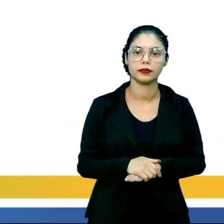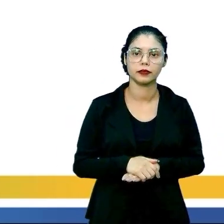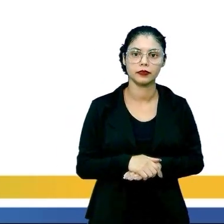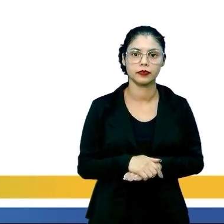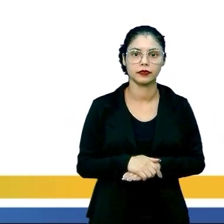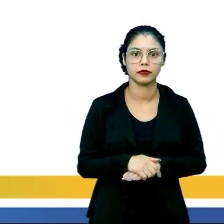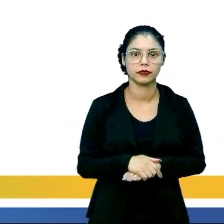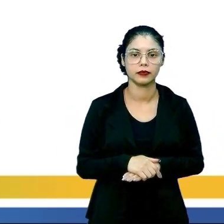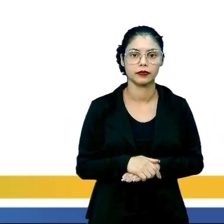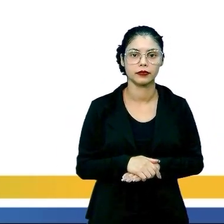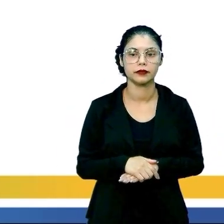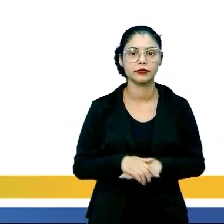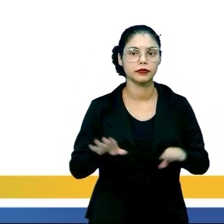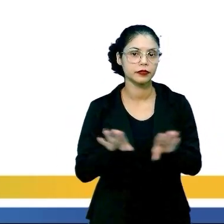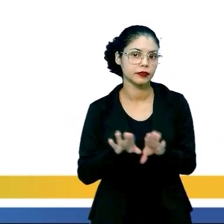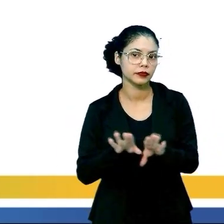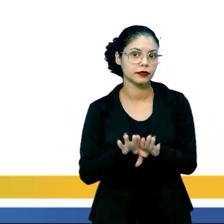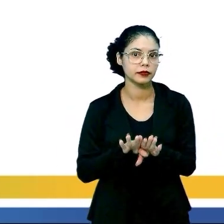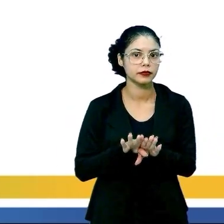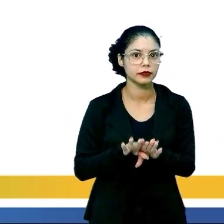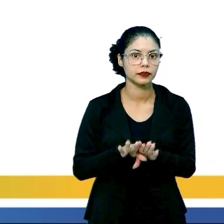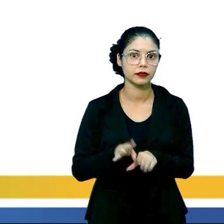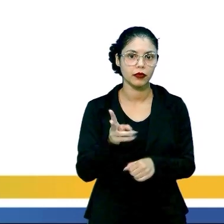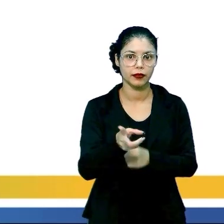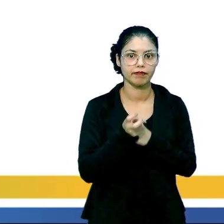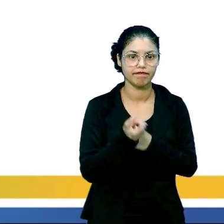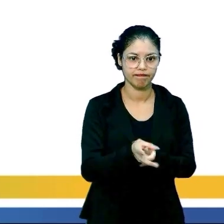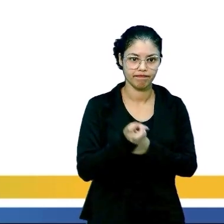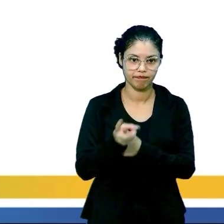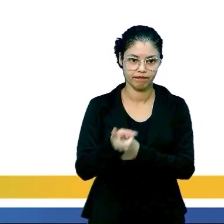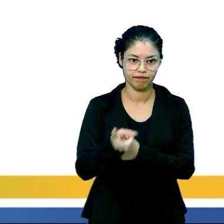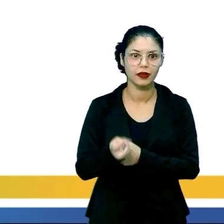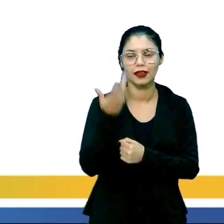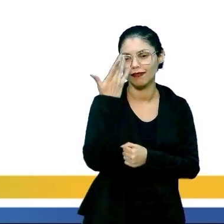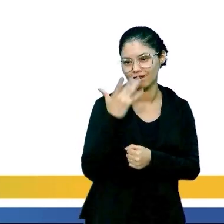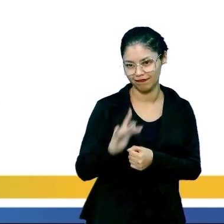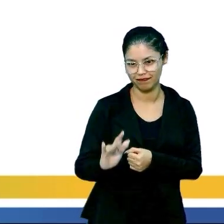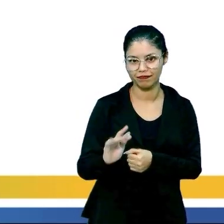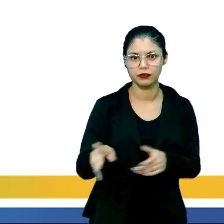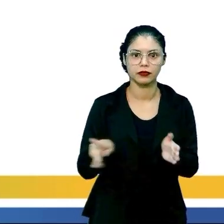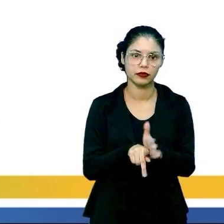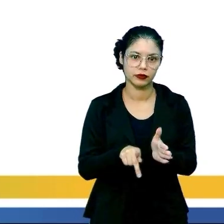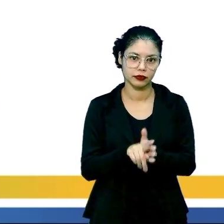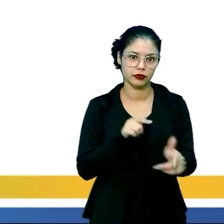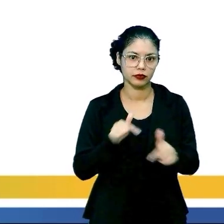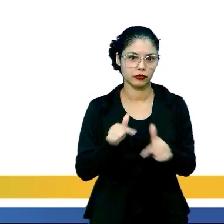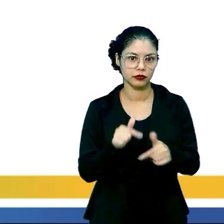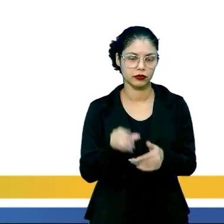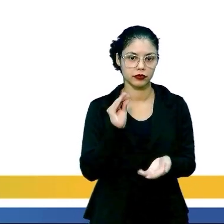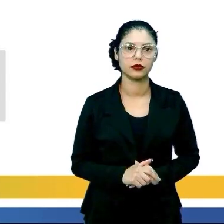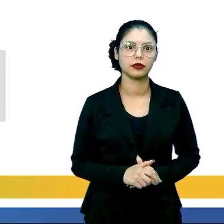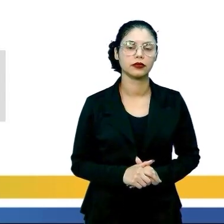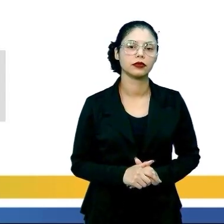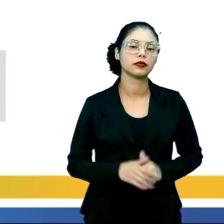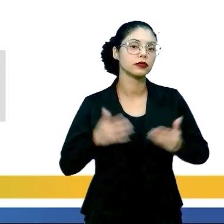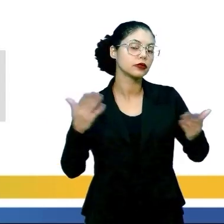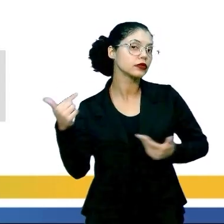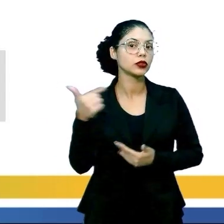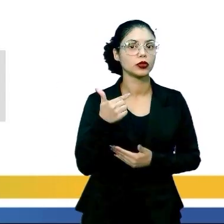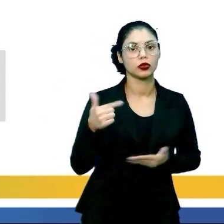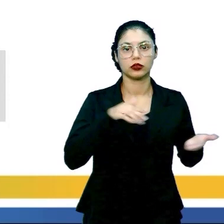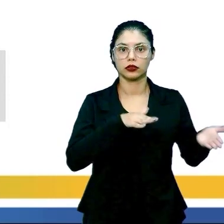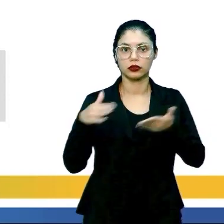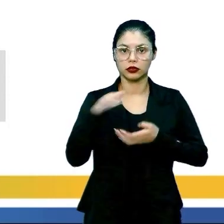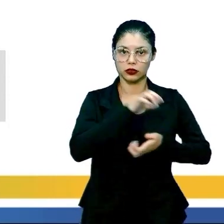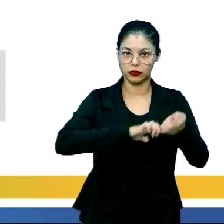sobreviver. Nós vamos ter também a exploração do trabalho infantil e o trabalho feminino desvalorizado. A segunda fase